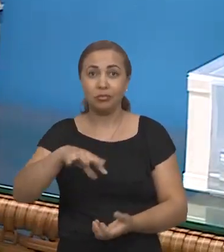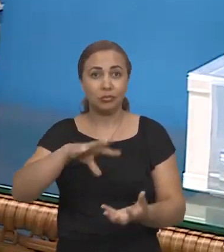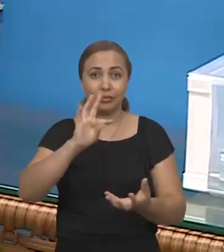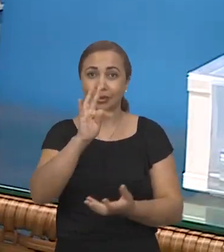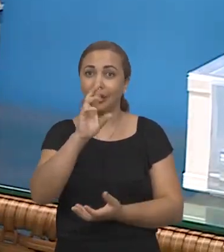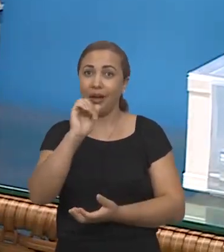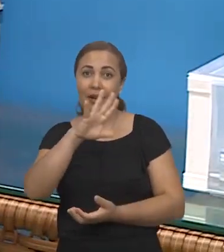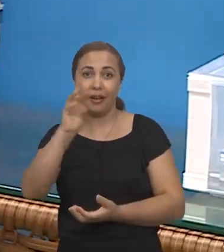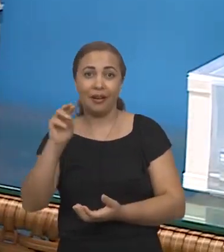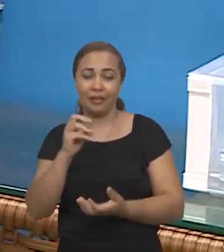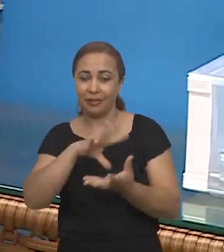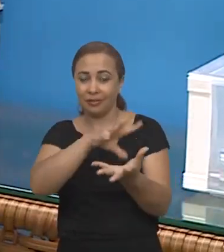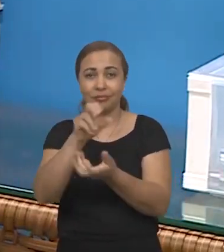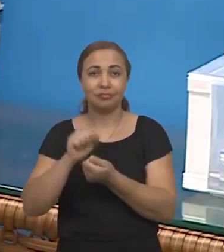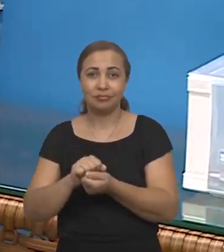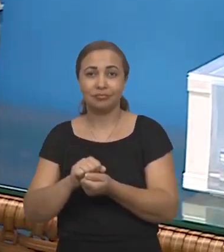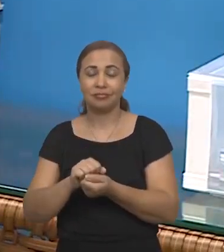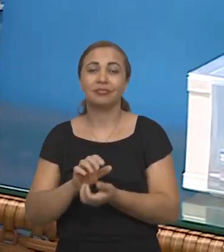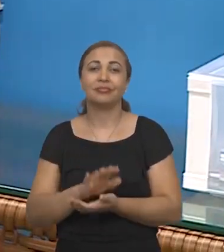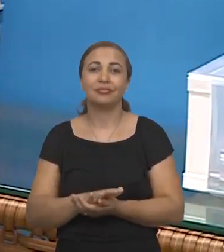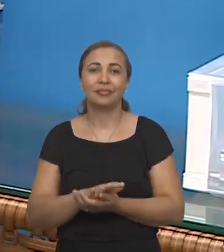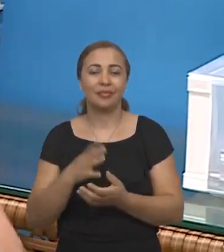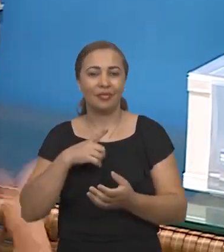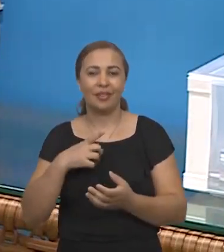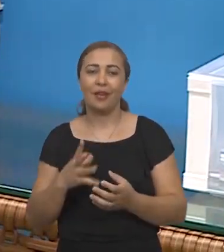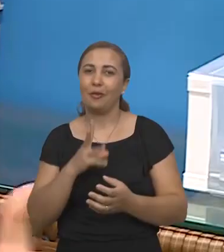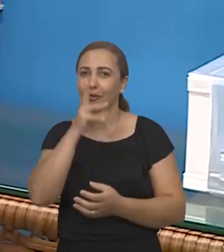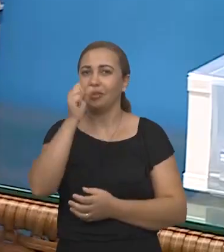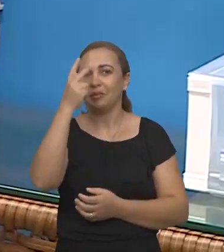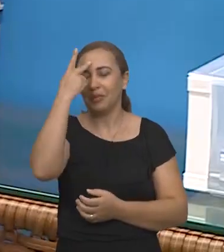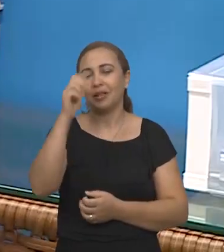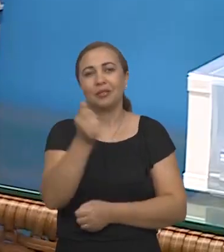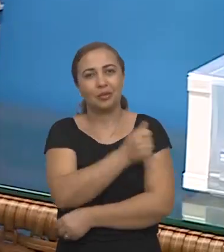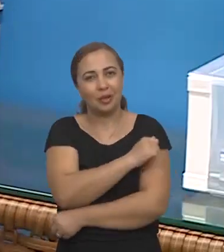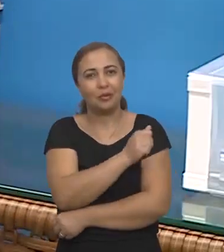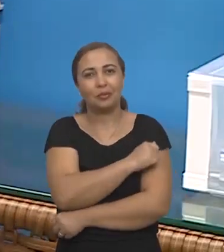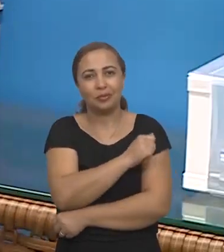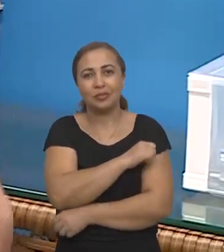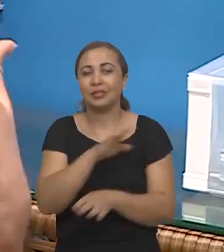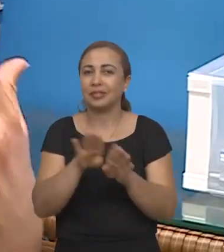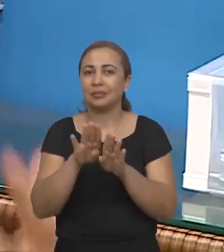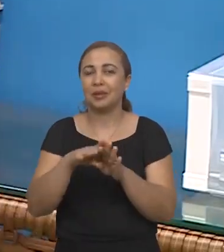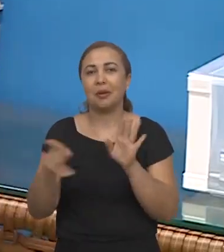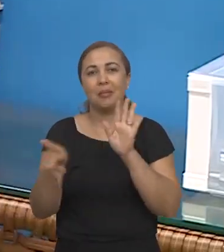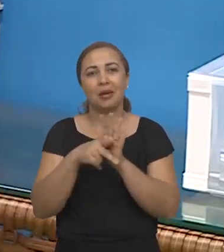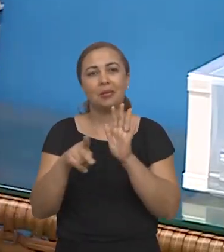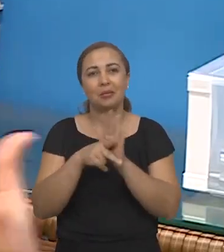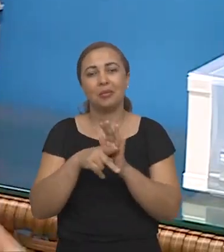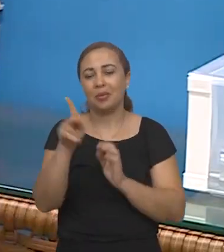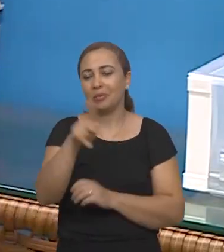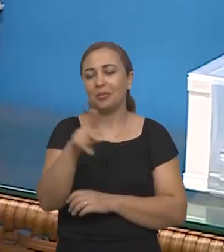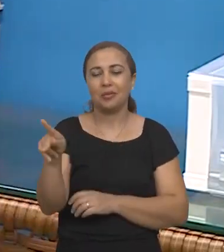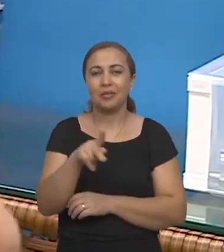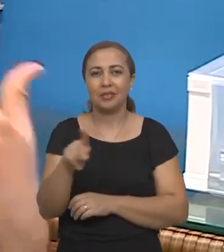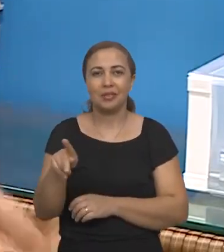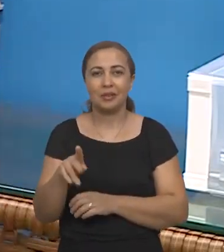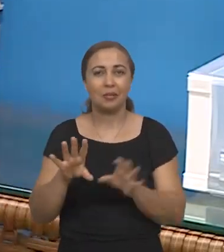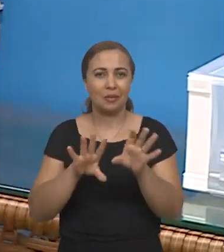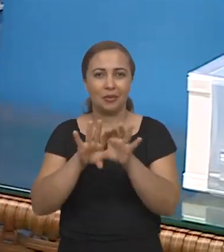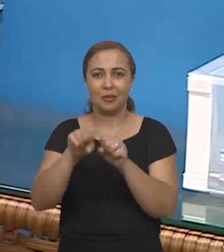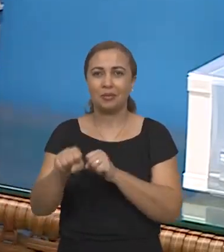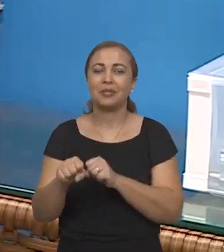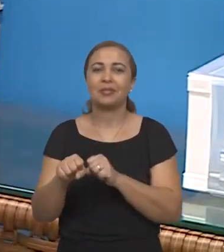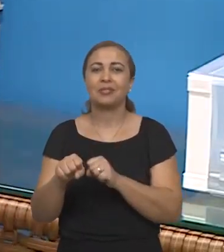Então, isso vai trazer muito potencial para os estudantes, também para os próprios professores,